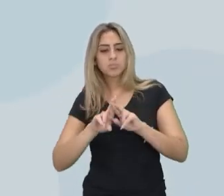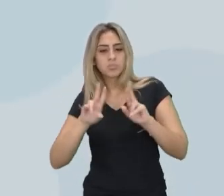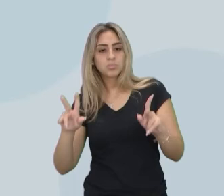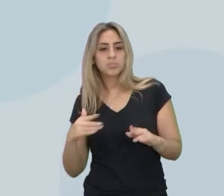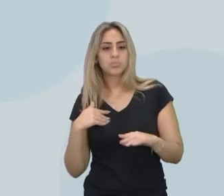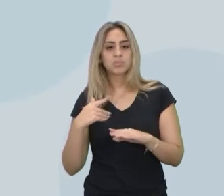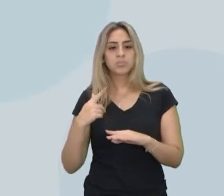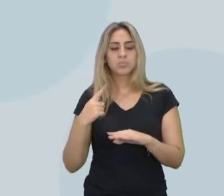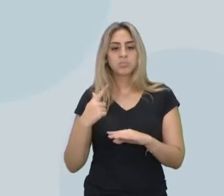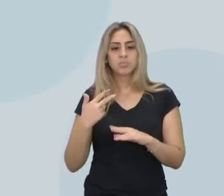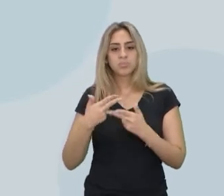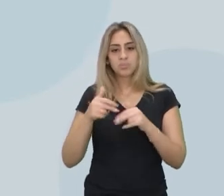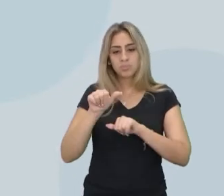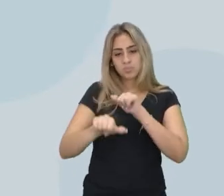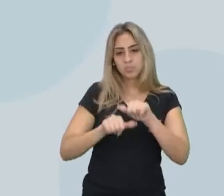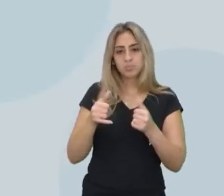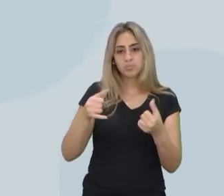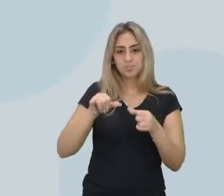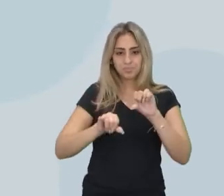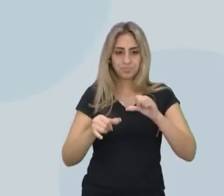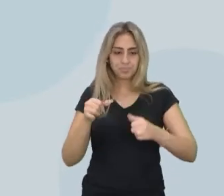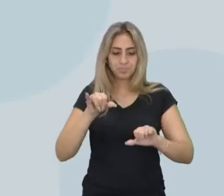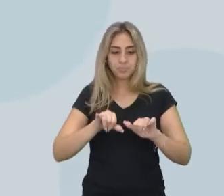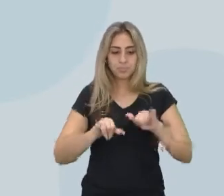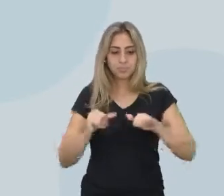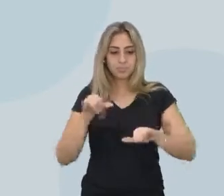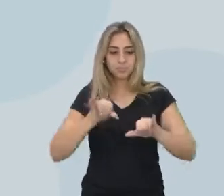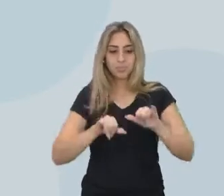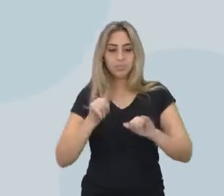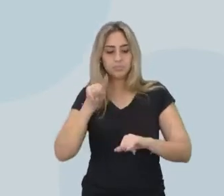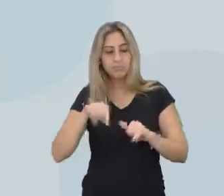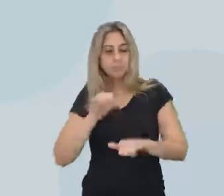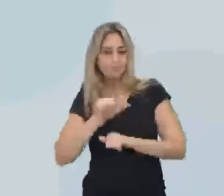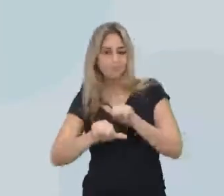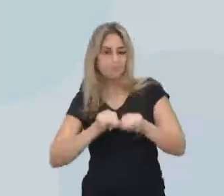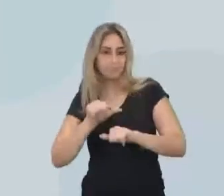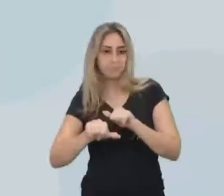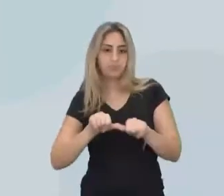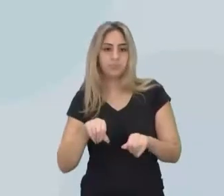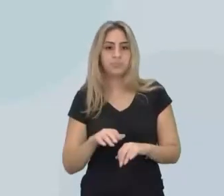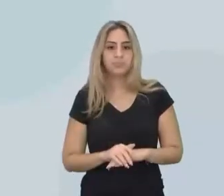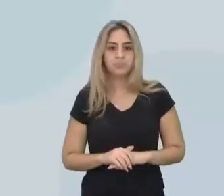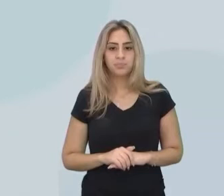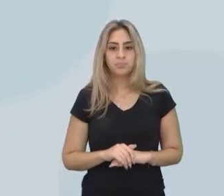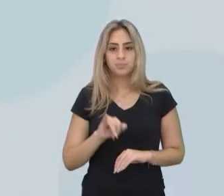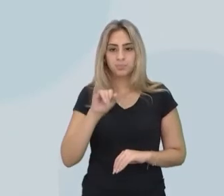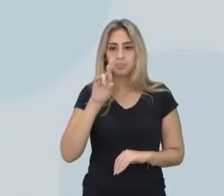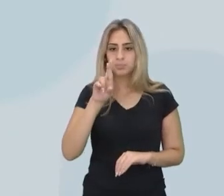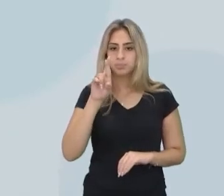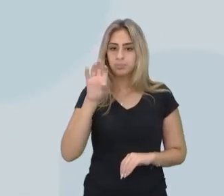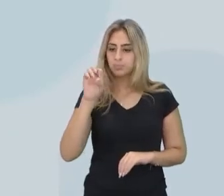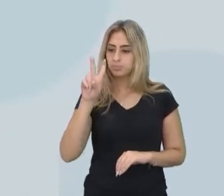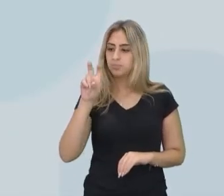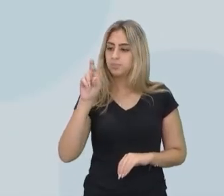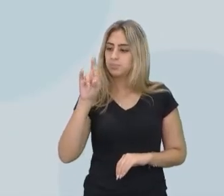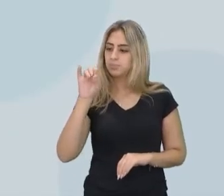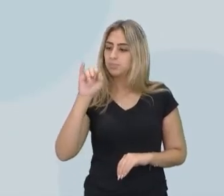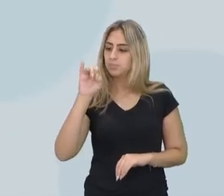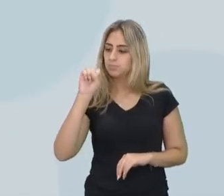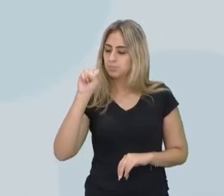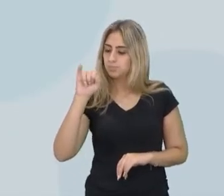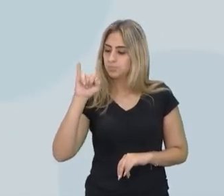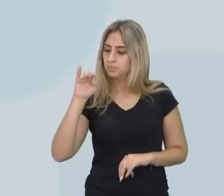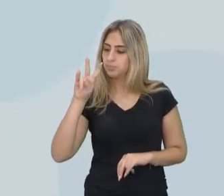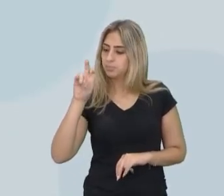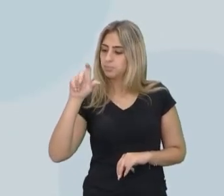diferença de uma reação química, de uma transformação, que ela é irreversível e reversível? Então, a irreversível